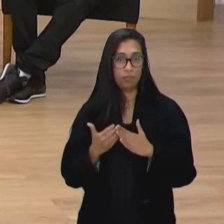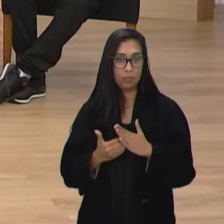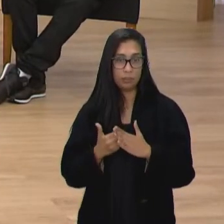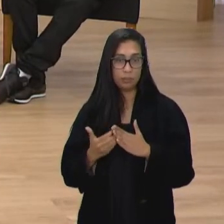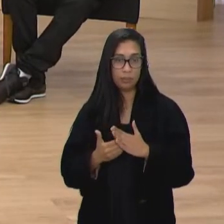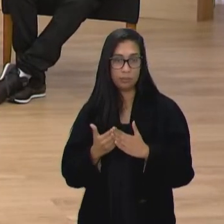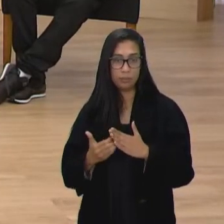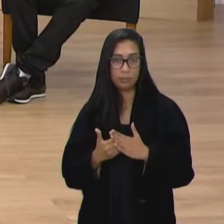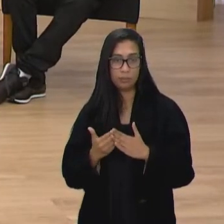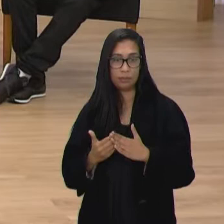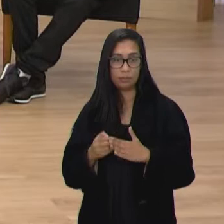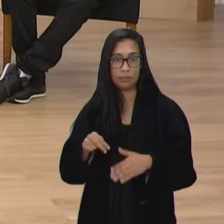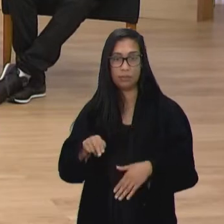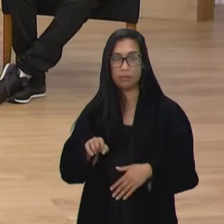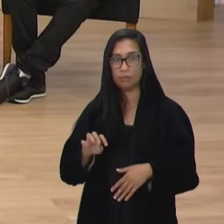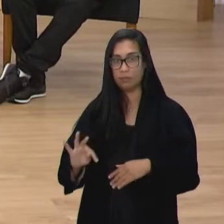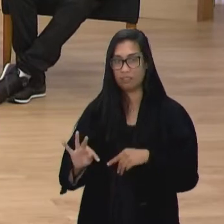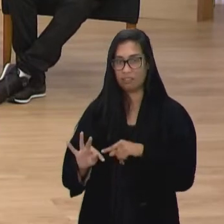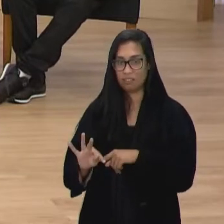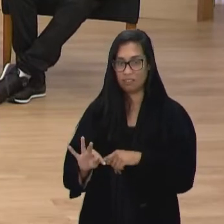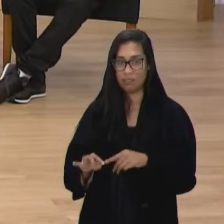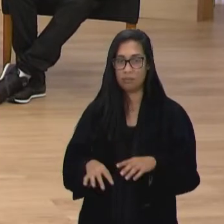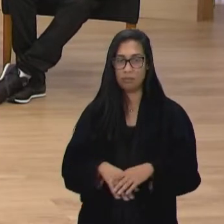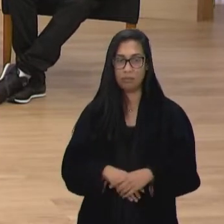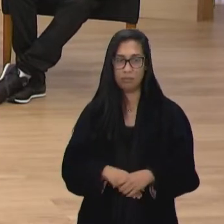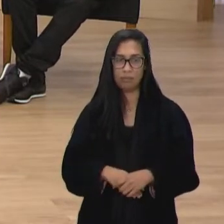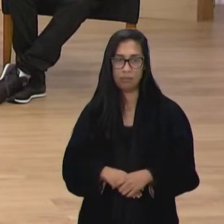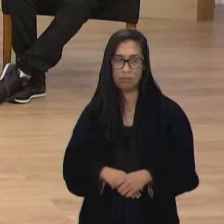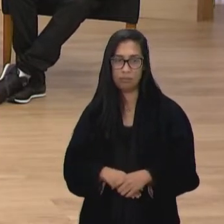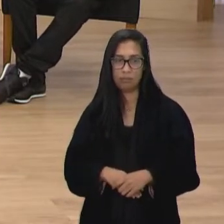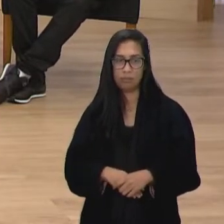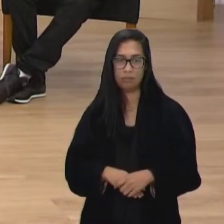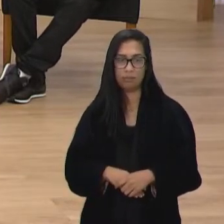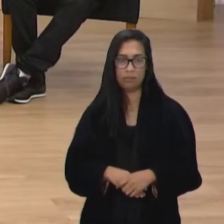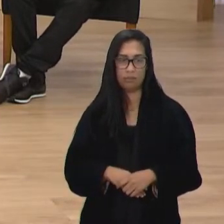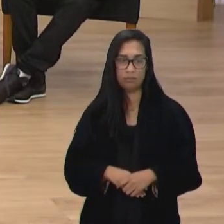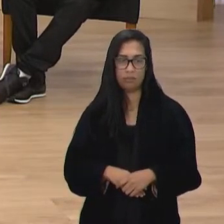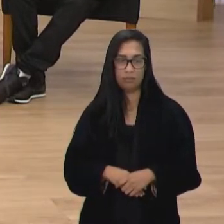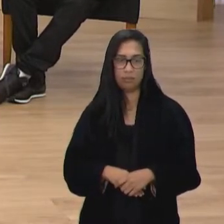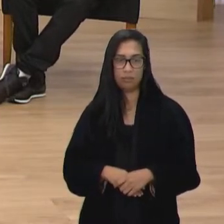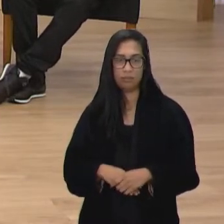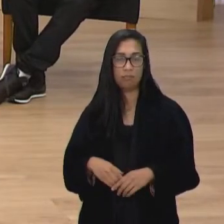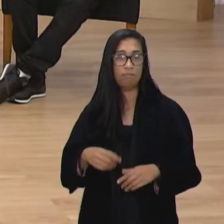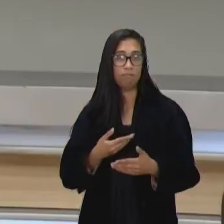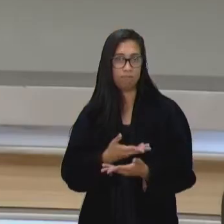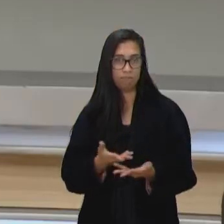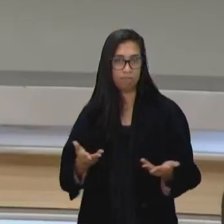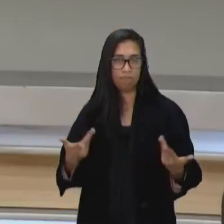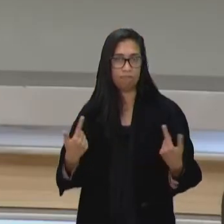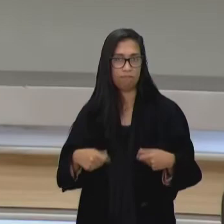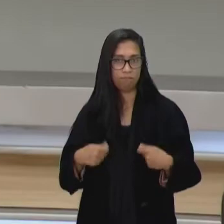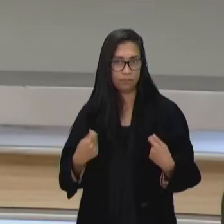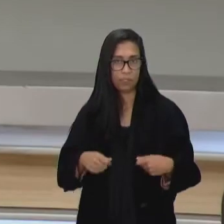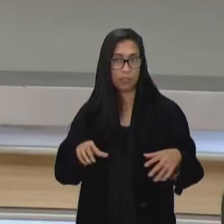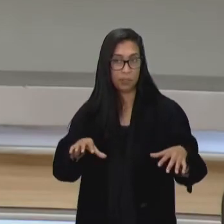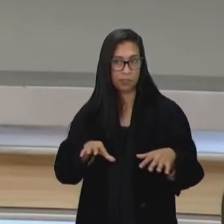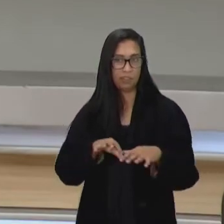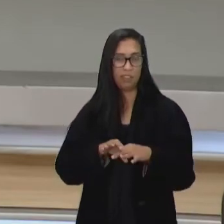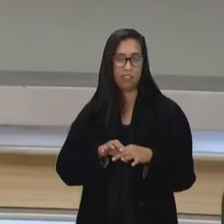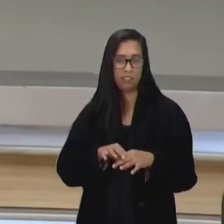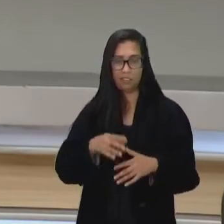com net. Aqui, ó, roteiristas aqui para vocês, gente. Vocês têm que ter essa ligação.